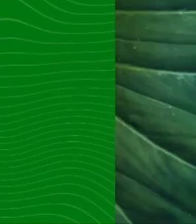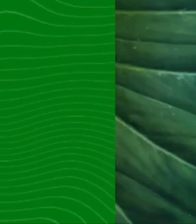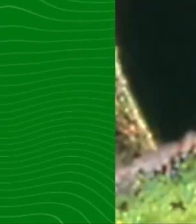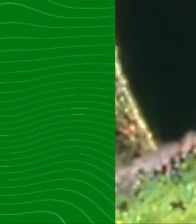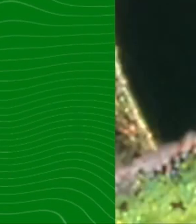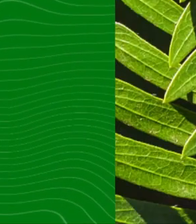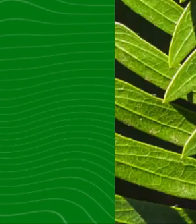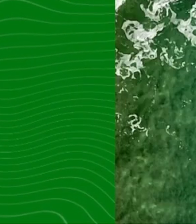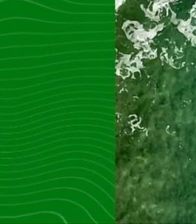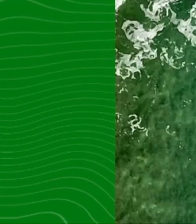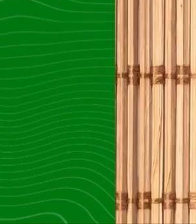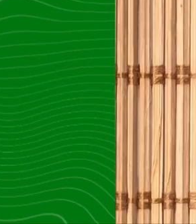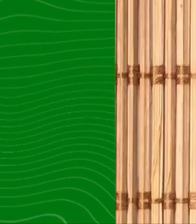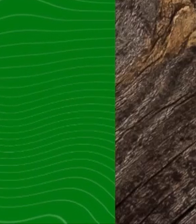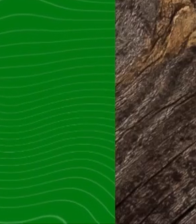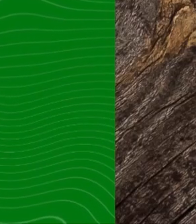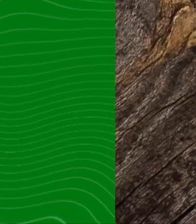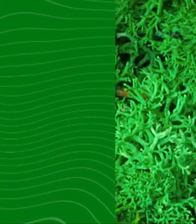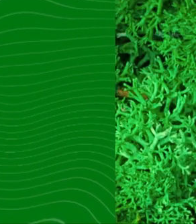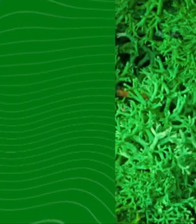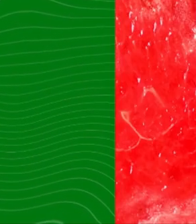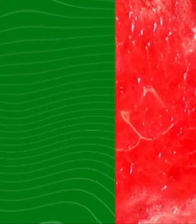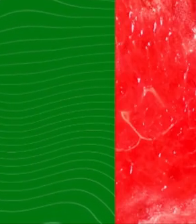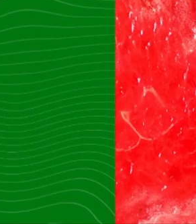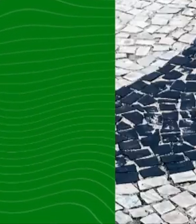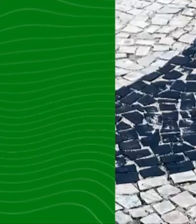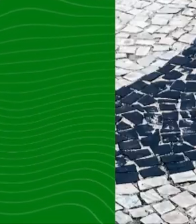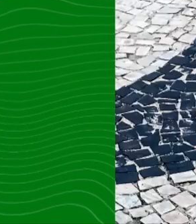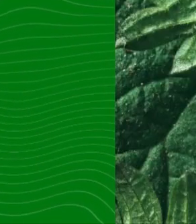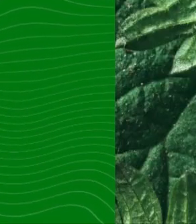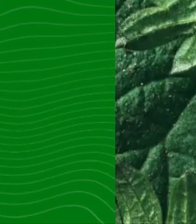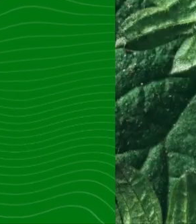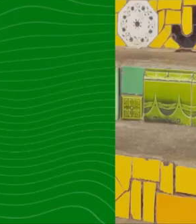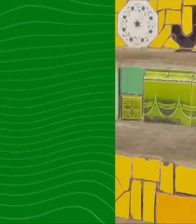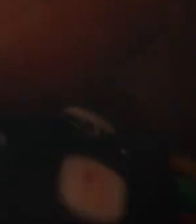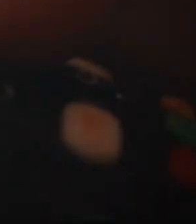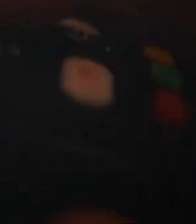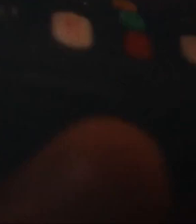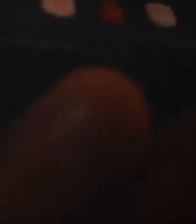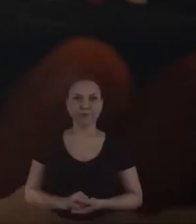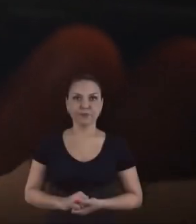Bom dia, ministro. Bom dia, ministra. Quarta, 8h.